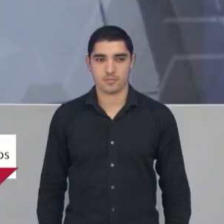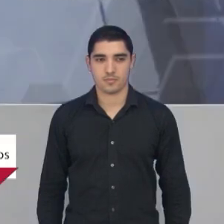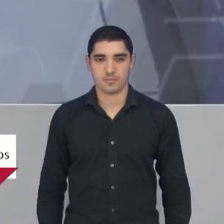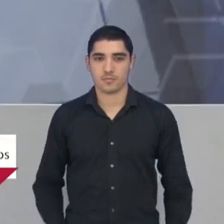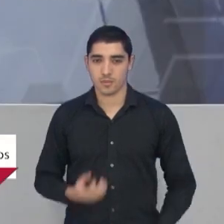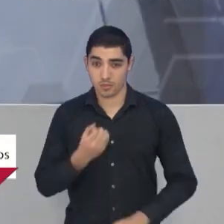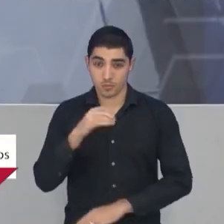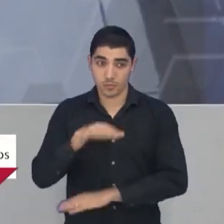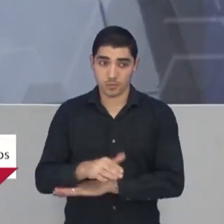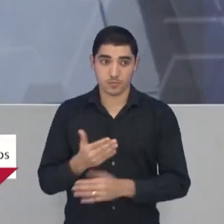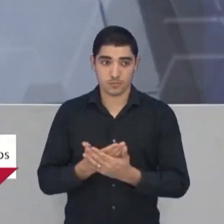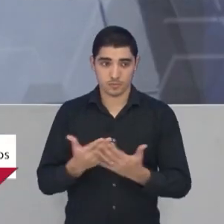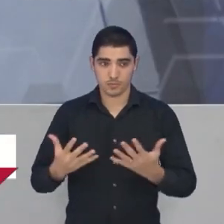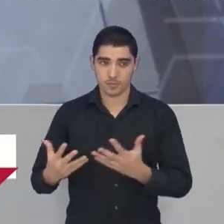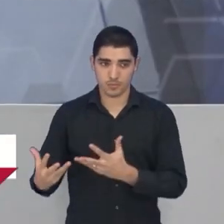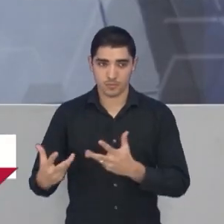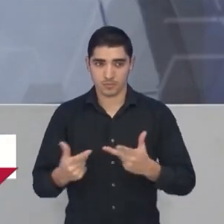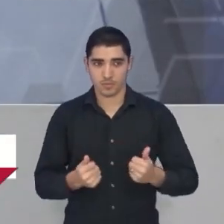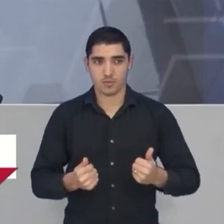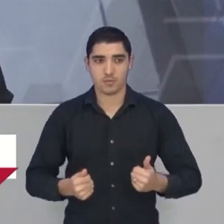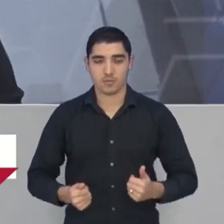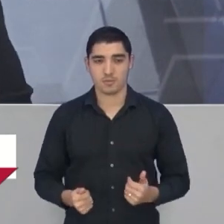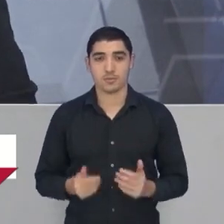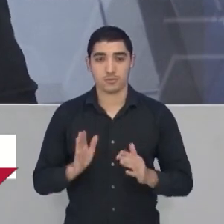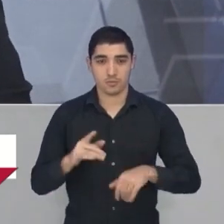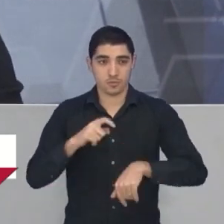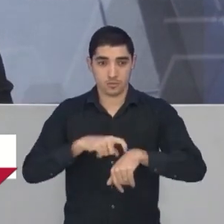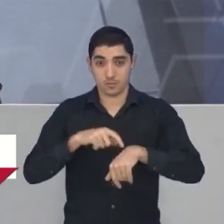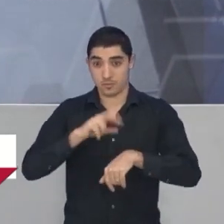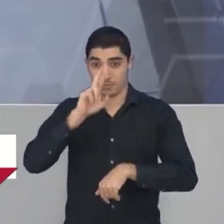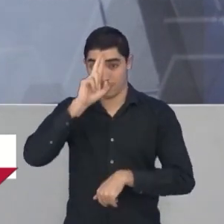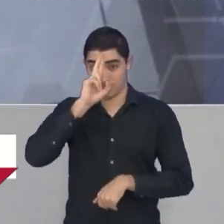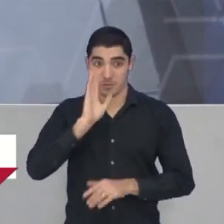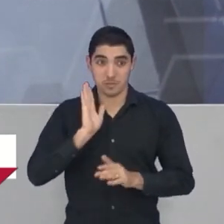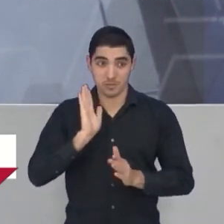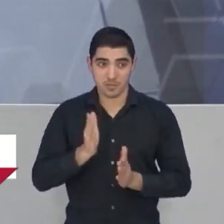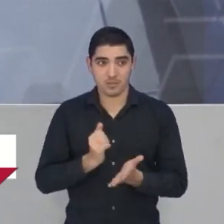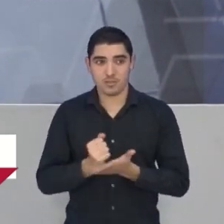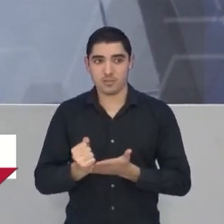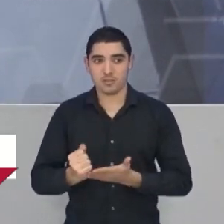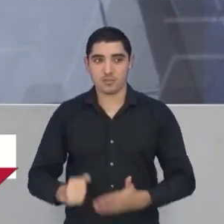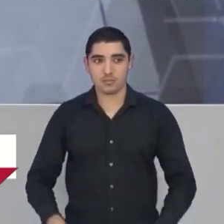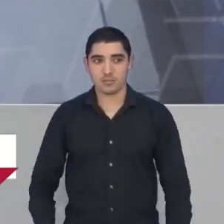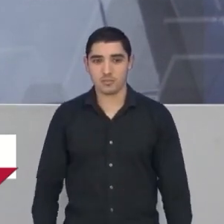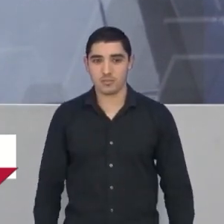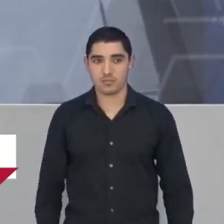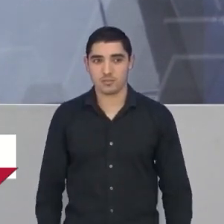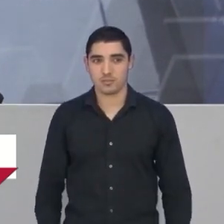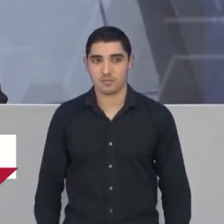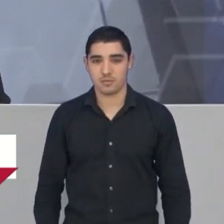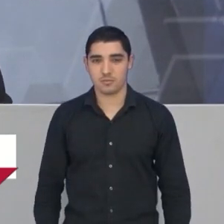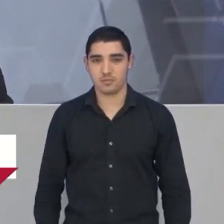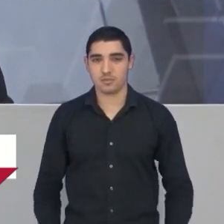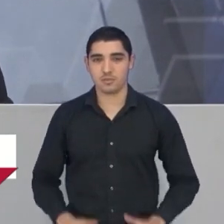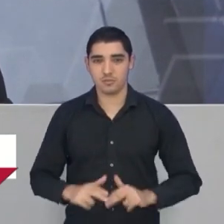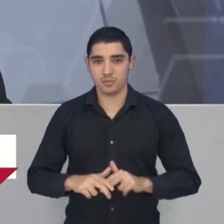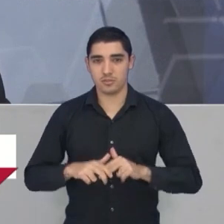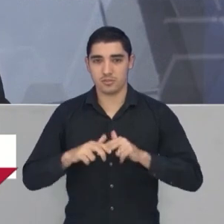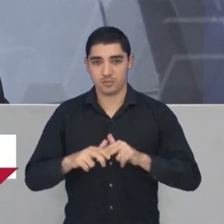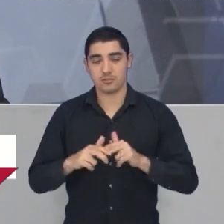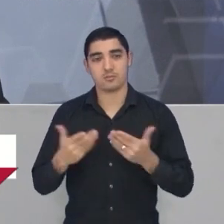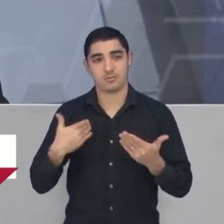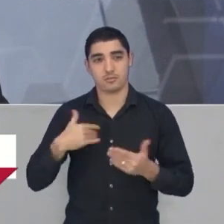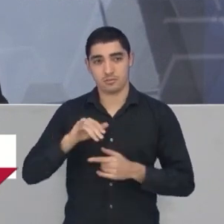Boa tarde a todos já passou do meio dia Eh vamos falar aqui sobre o iegm que é o índice de